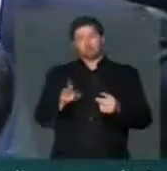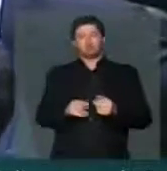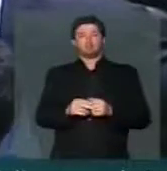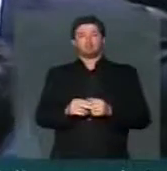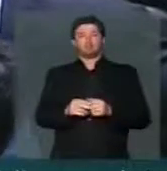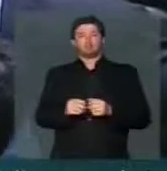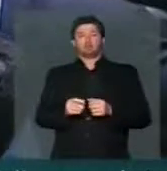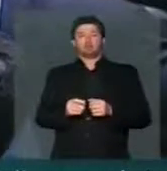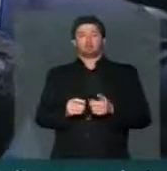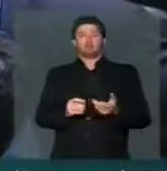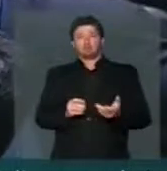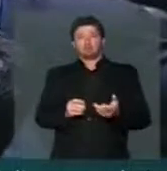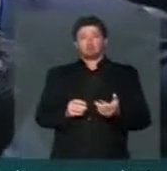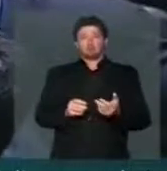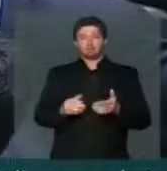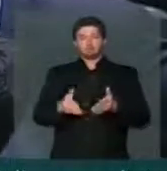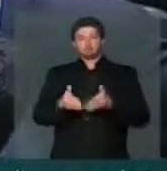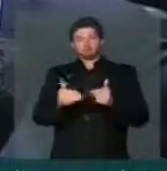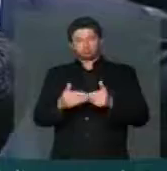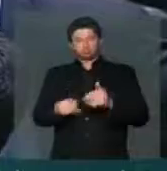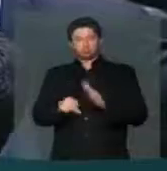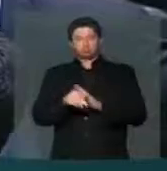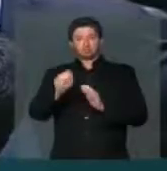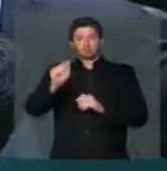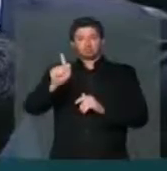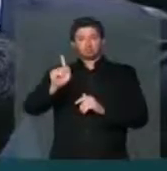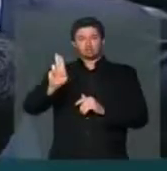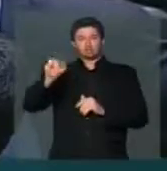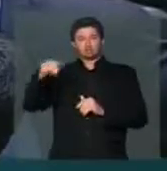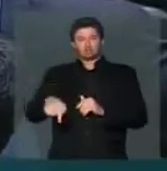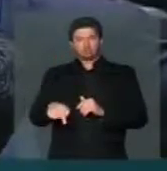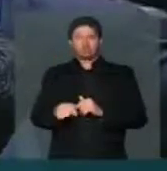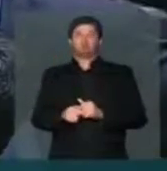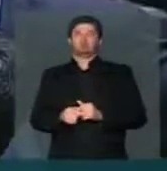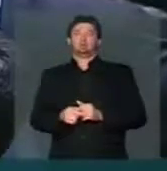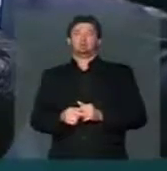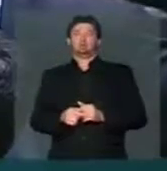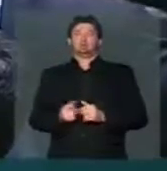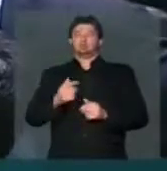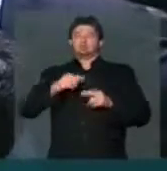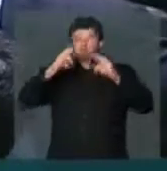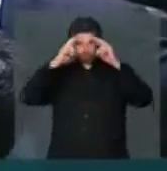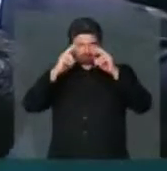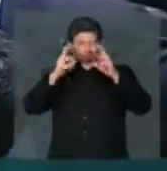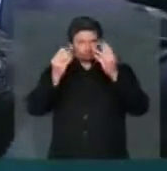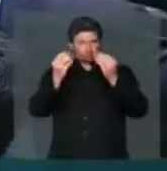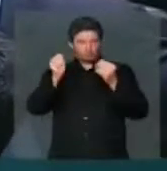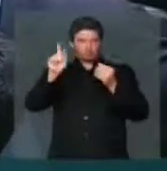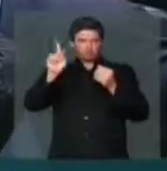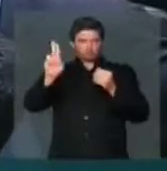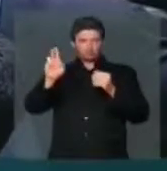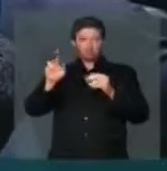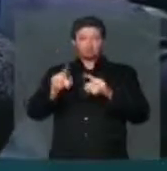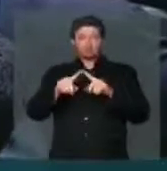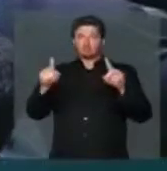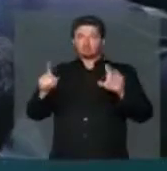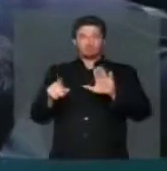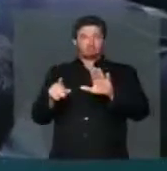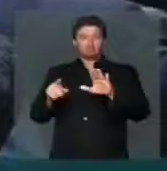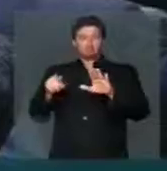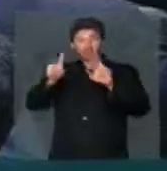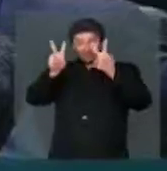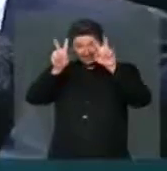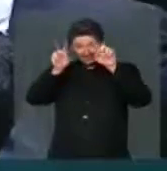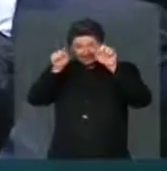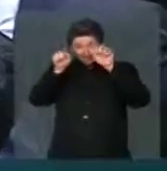dado às reivindicações da AGU nessa casa. E nós temos o maior respeito pela AGU. Agora, nesse